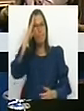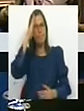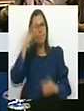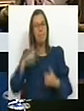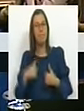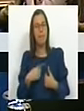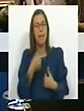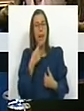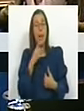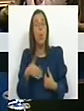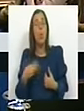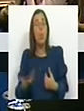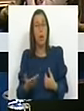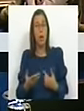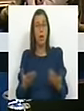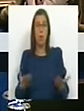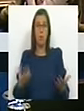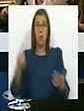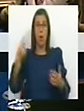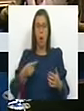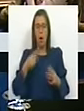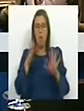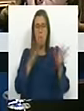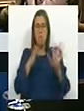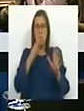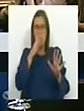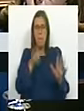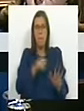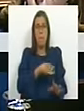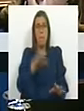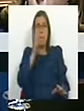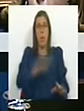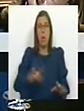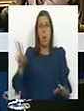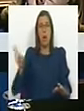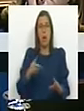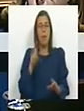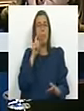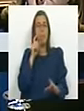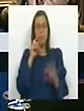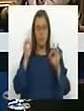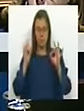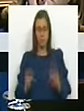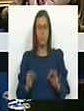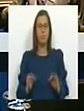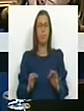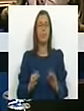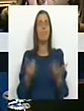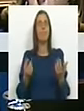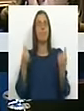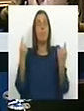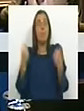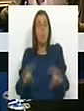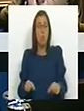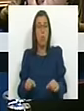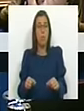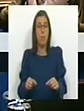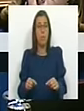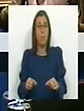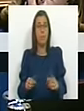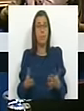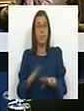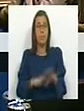que estamos a falar da ordem de umas dezenas de milhões de euros, devidamente acautelados, bastando para tal